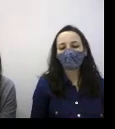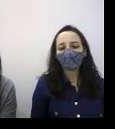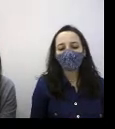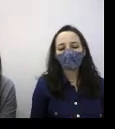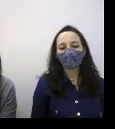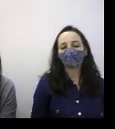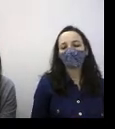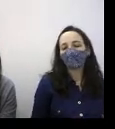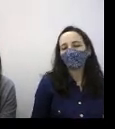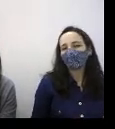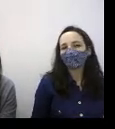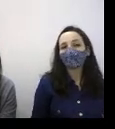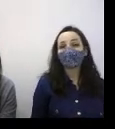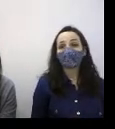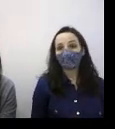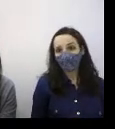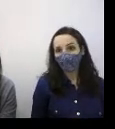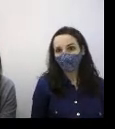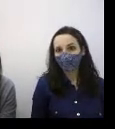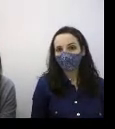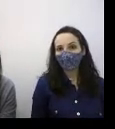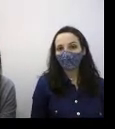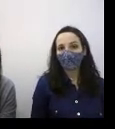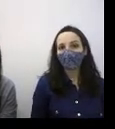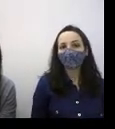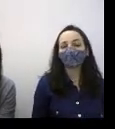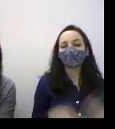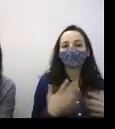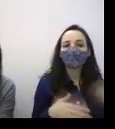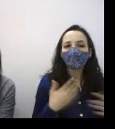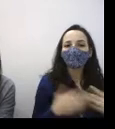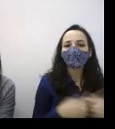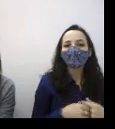ficar apáticos, morosos, desinteressados, né? São